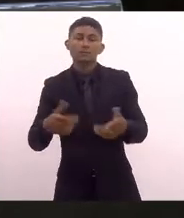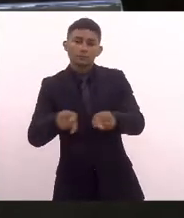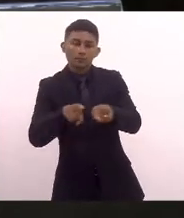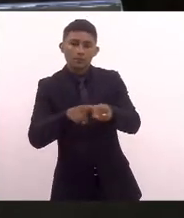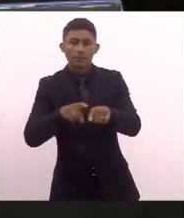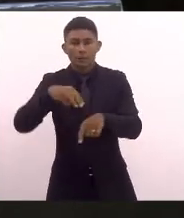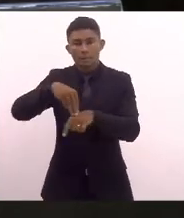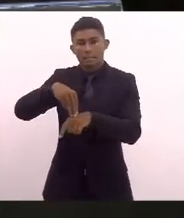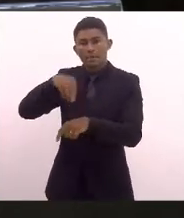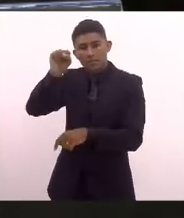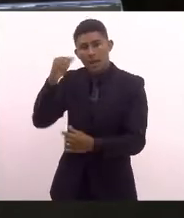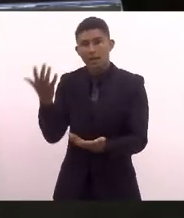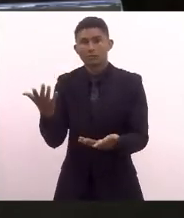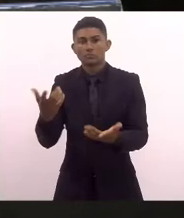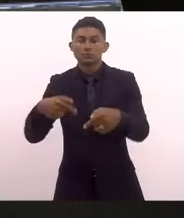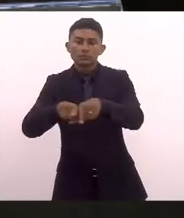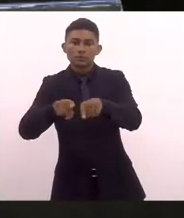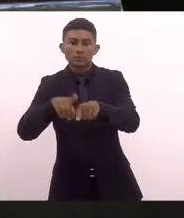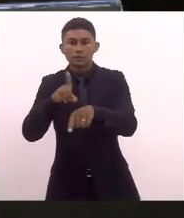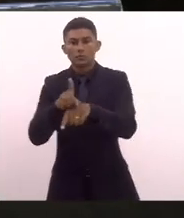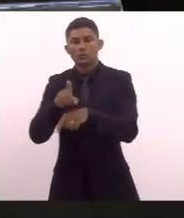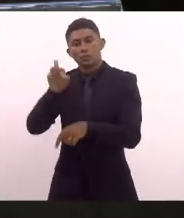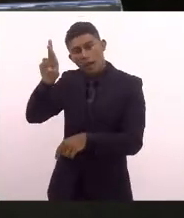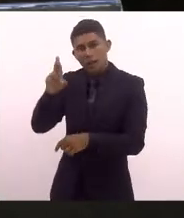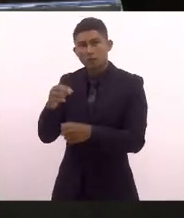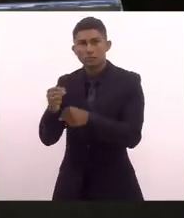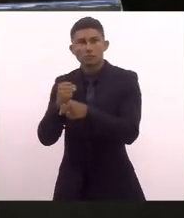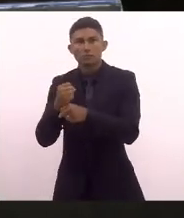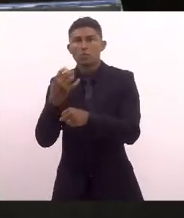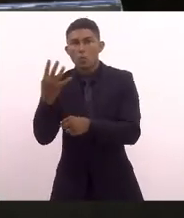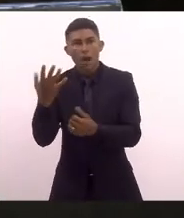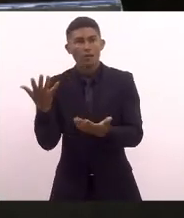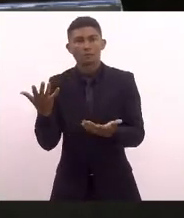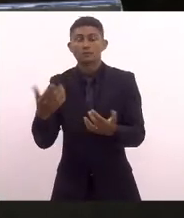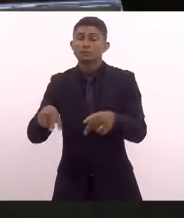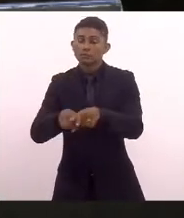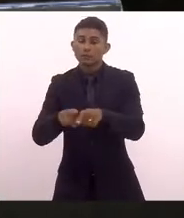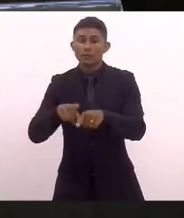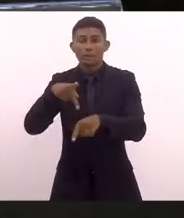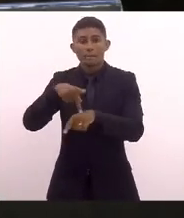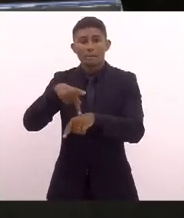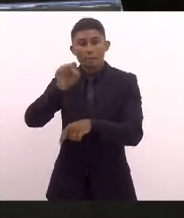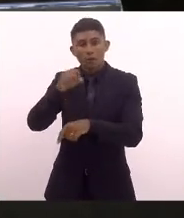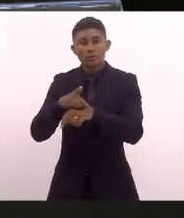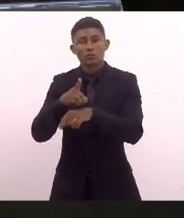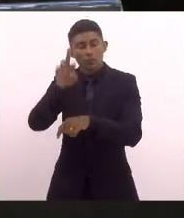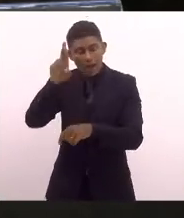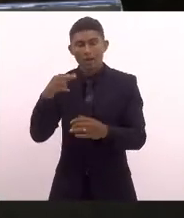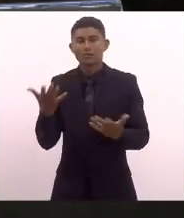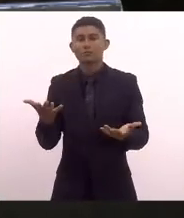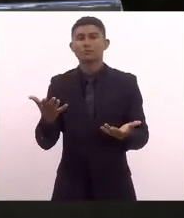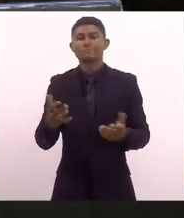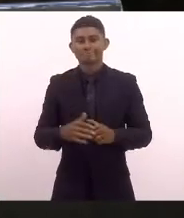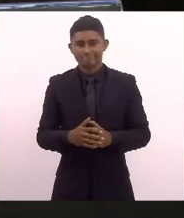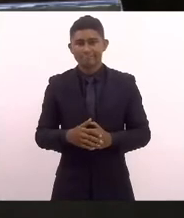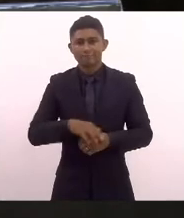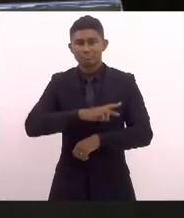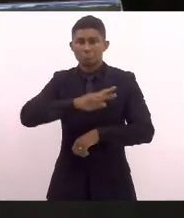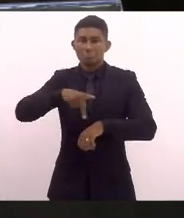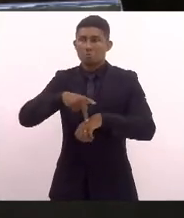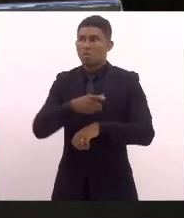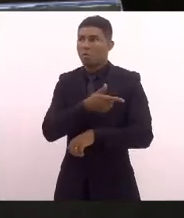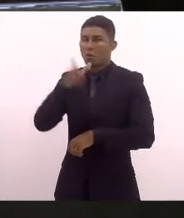de mestrado, 4 anos de doutorado e, quiçá, o pós-doutorado fora dos nossos espaços